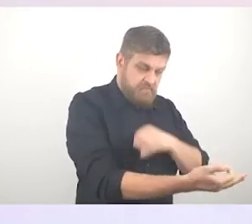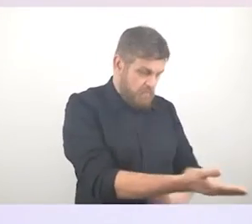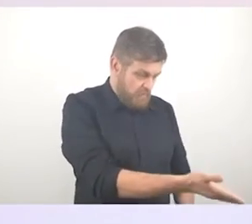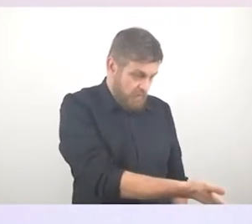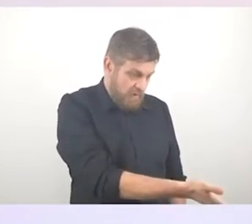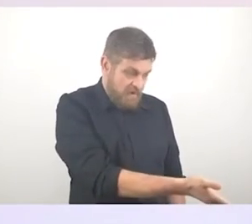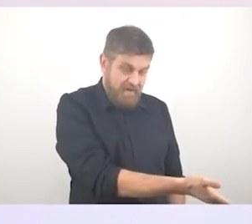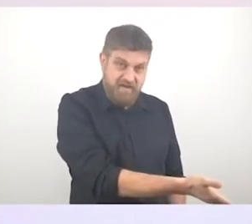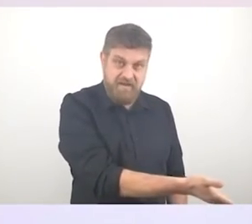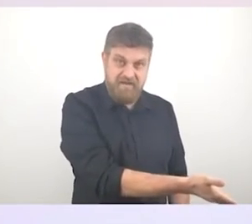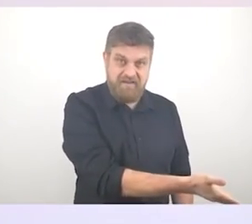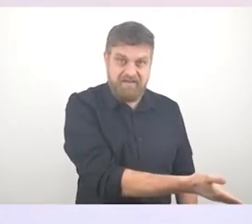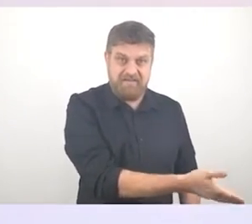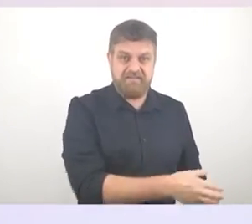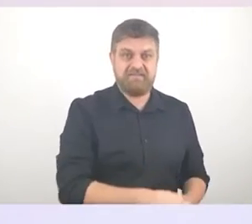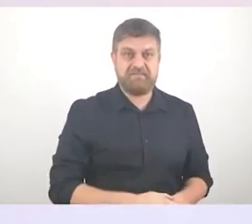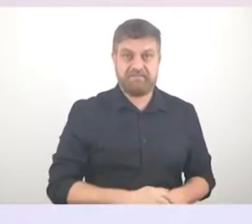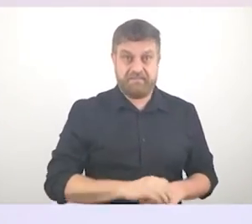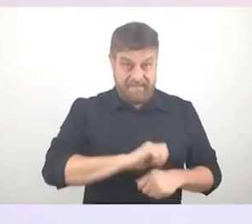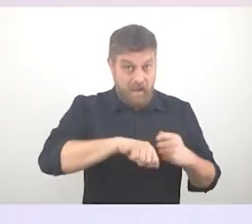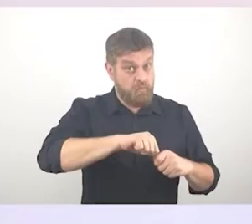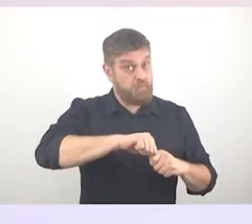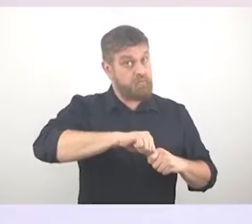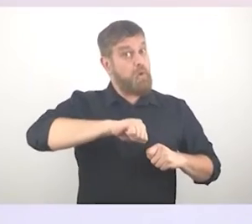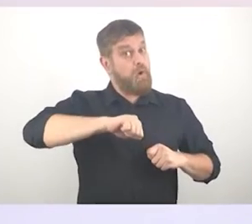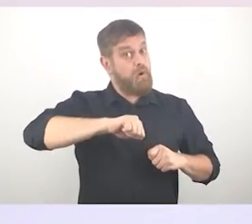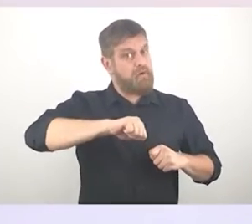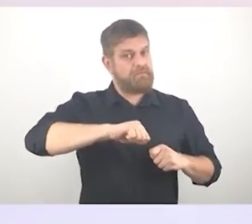Passa o cordão aqui. Dá um nó.